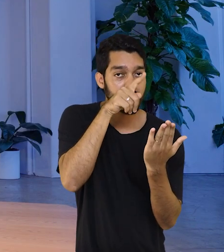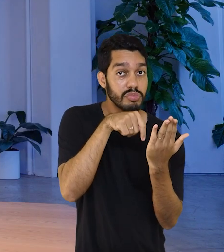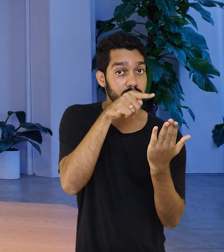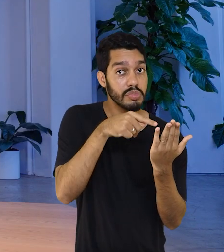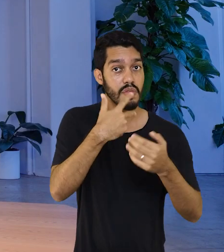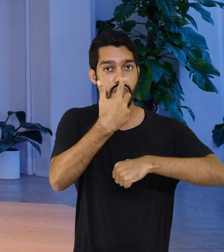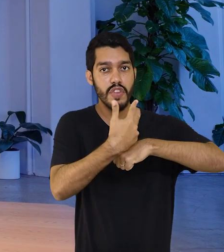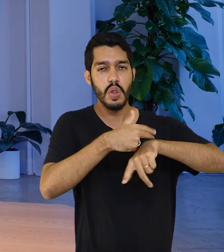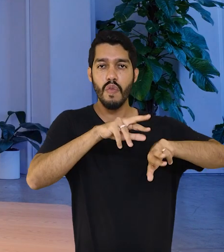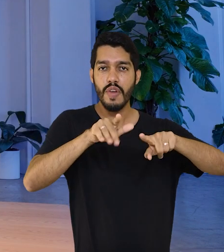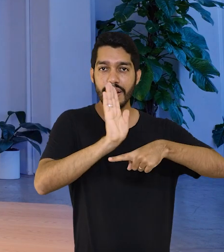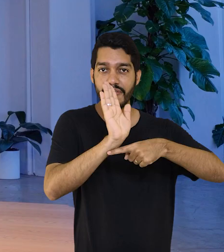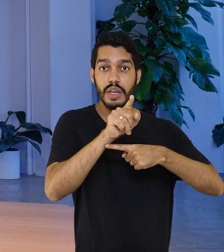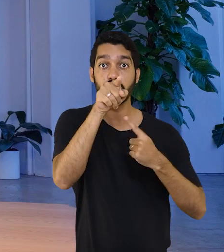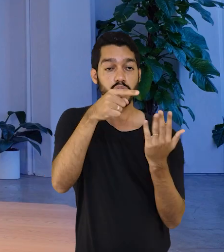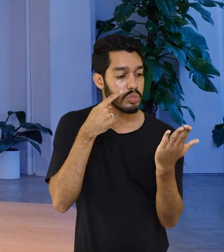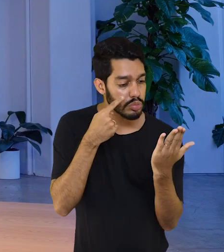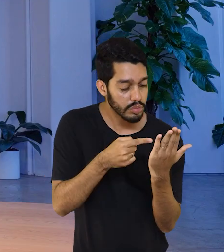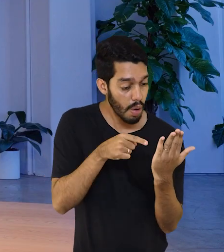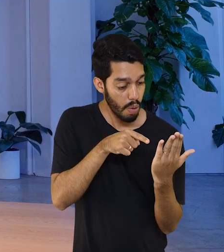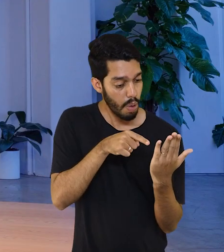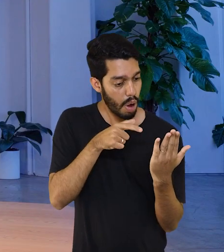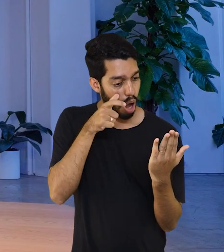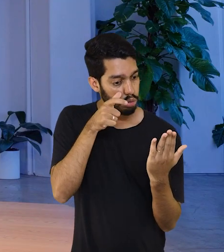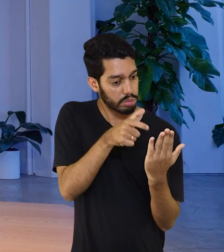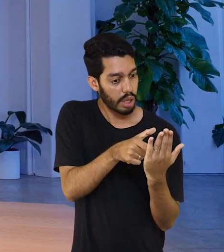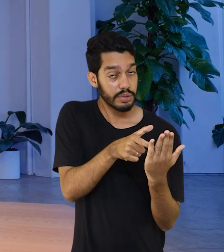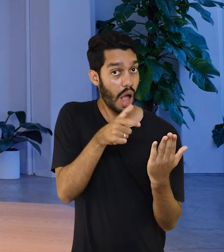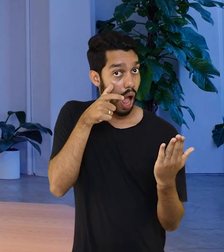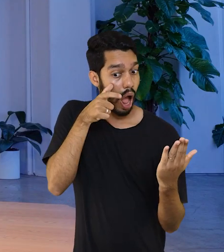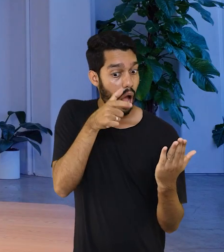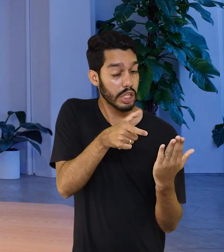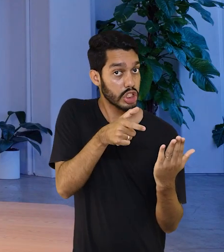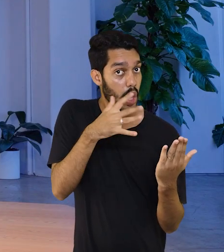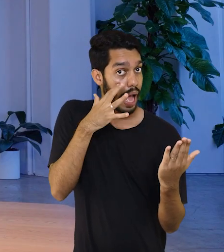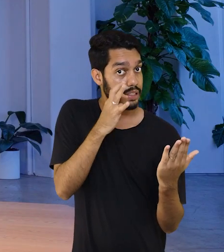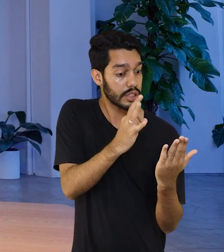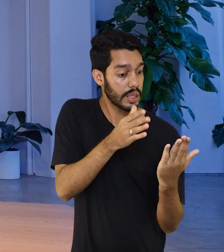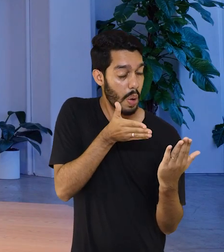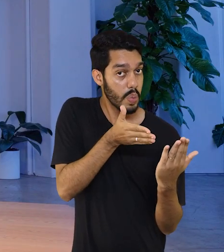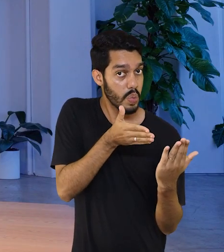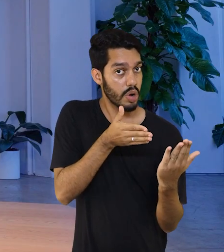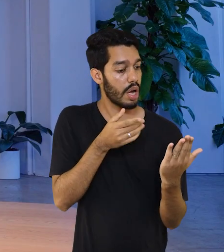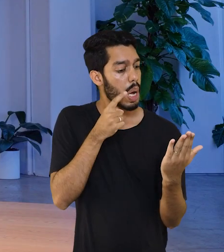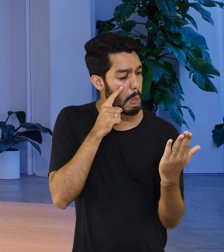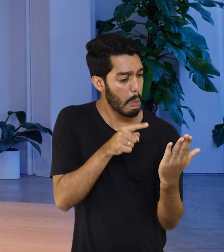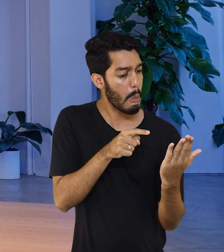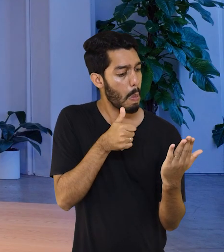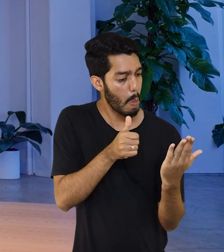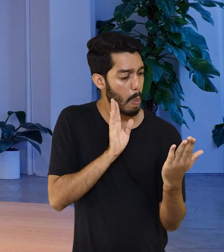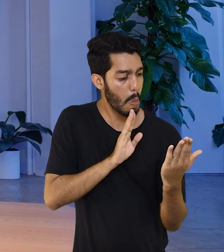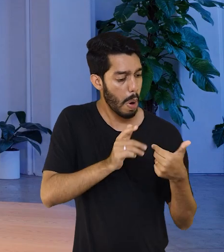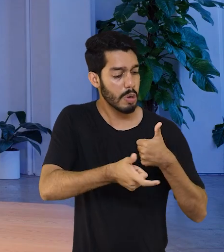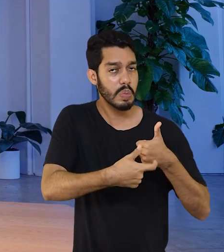Marketplace, qual é o seu share de atenção? De tudo que as pessoas assistem em vídeo na internet, quantos por cento dos views ou quantos por cento do engajamento estão com a